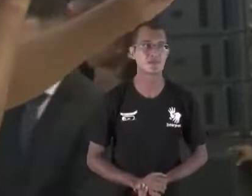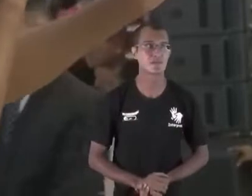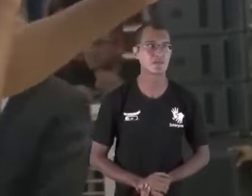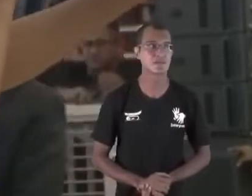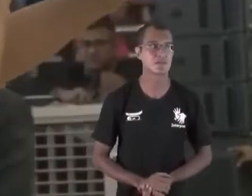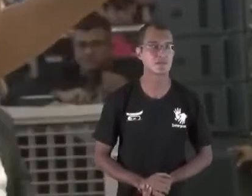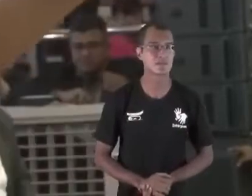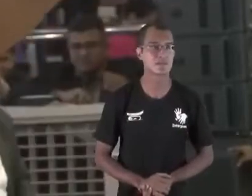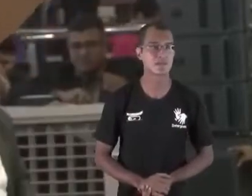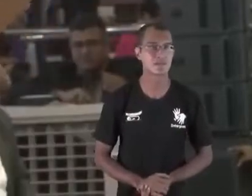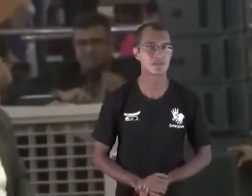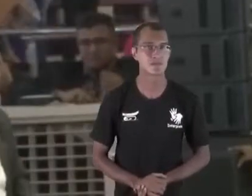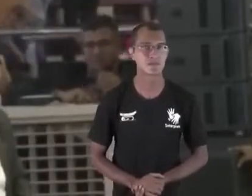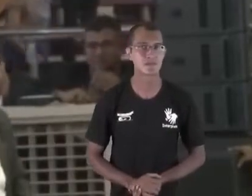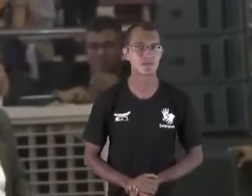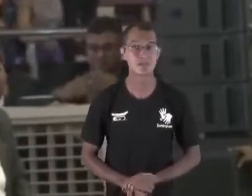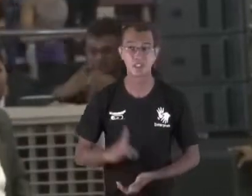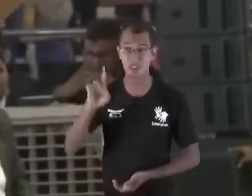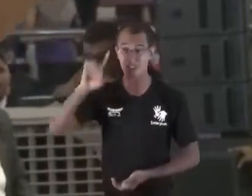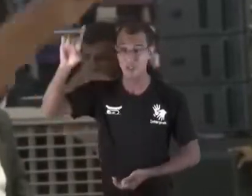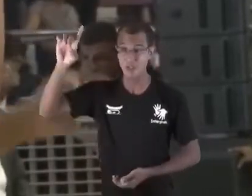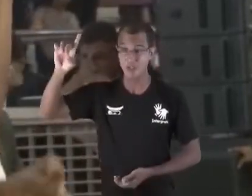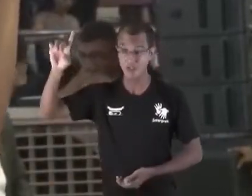Ele foi na frente resolvendo.